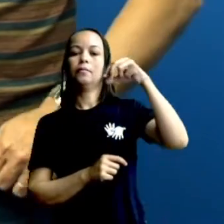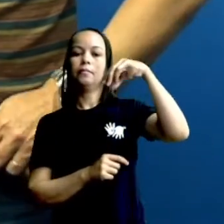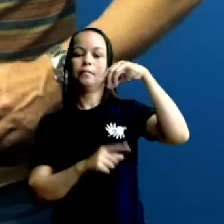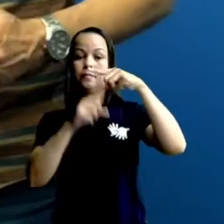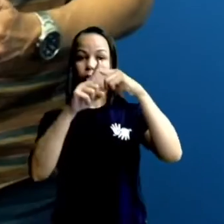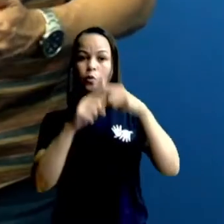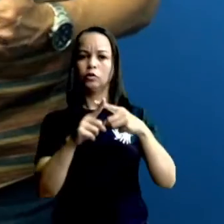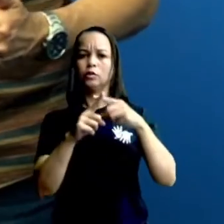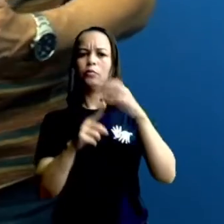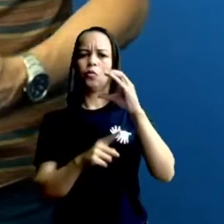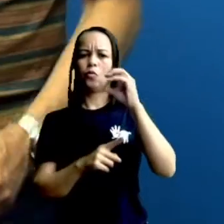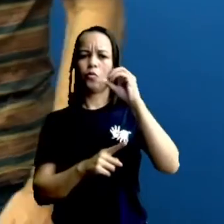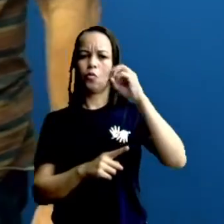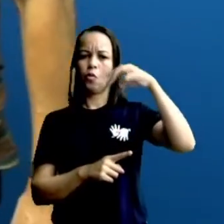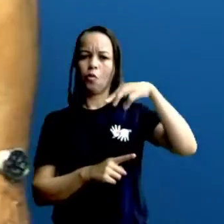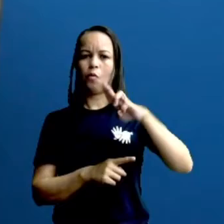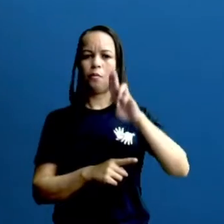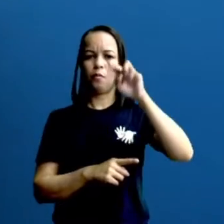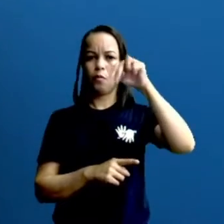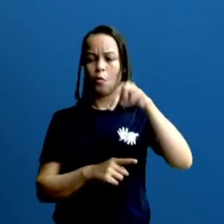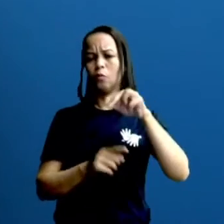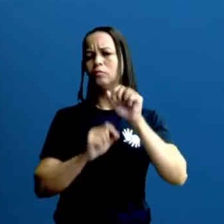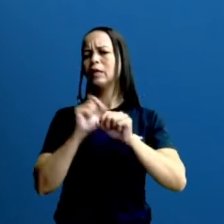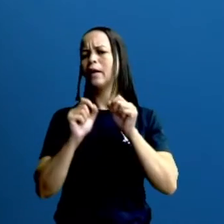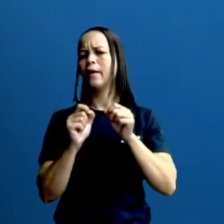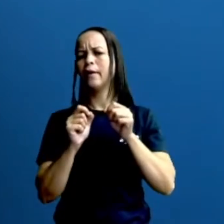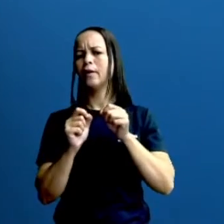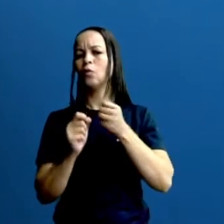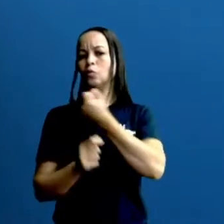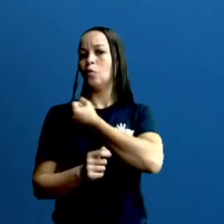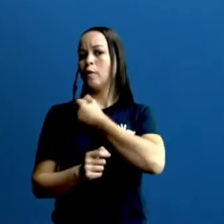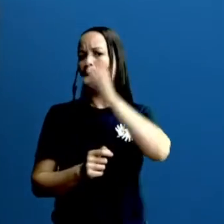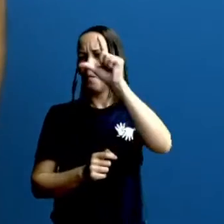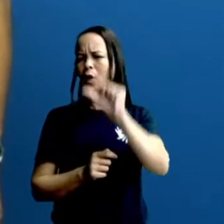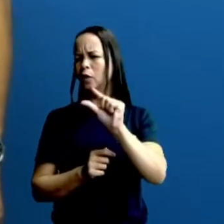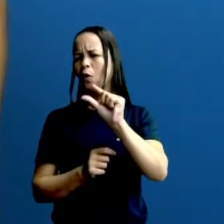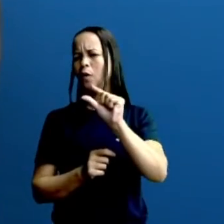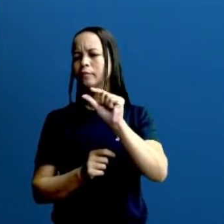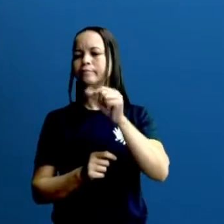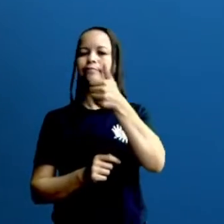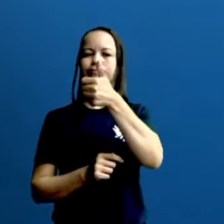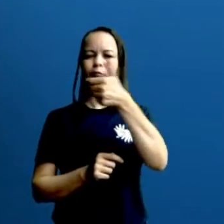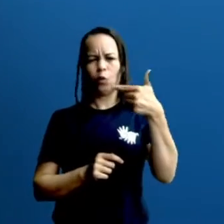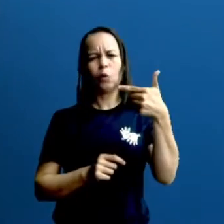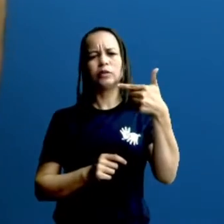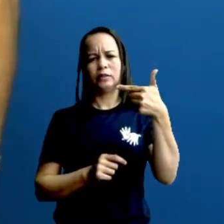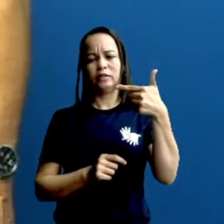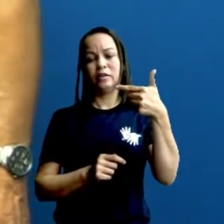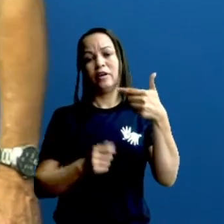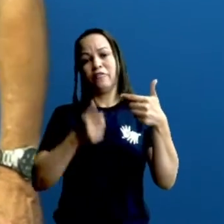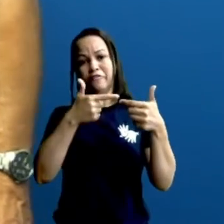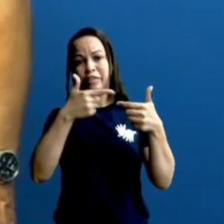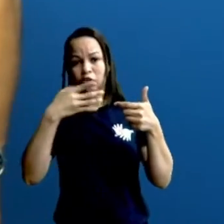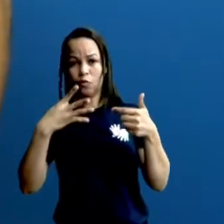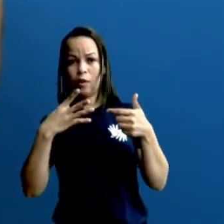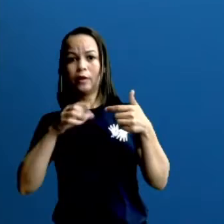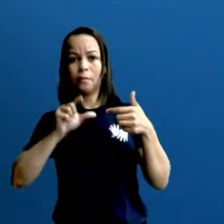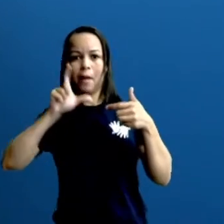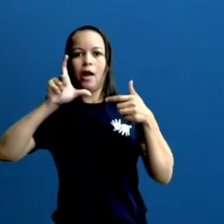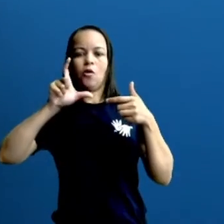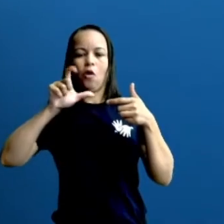comum. Quem é o menor múltiplo comum? 12. Porque 24 já é maior do que 12 e 36